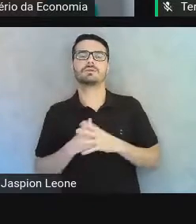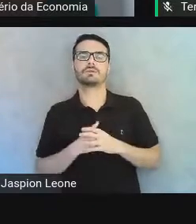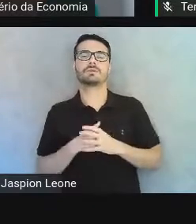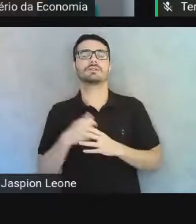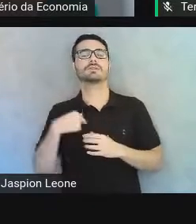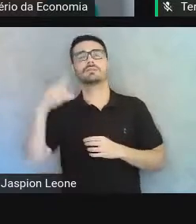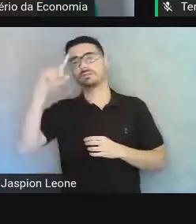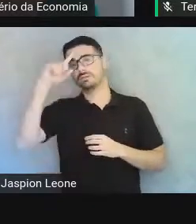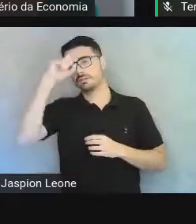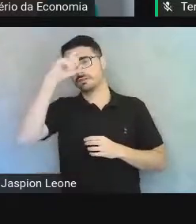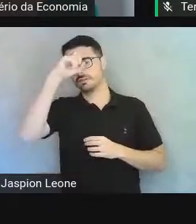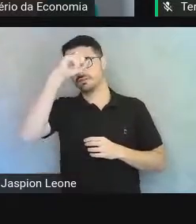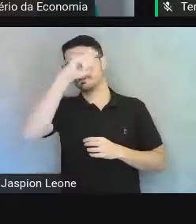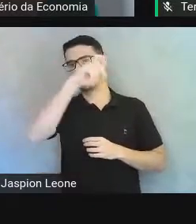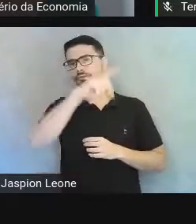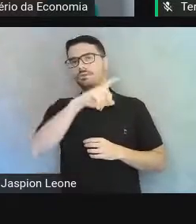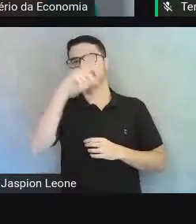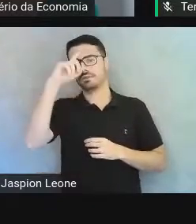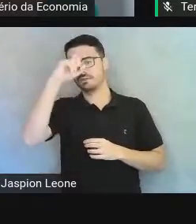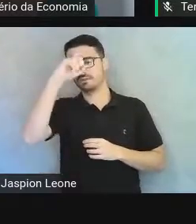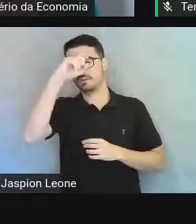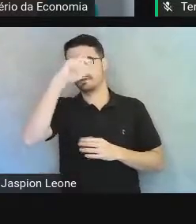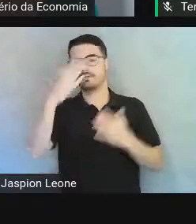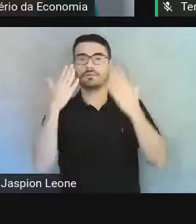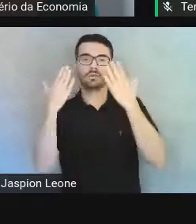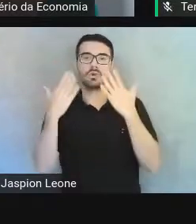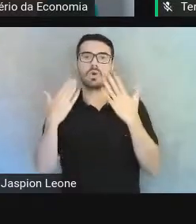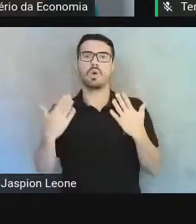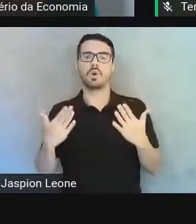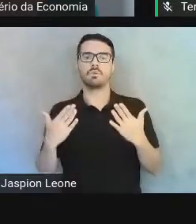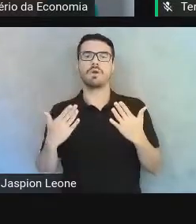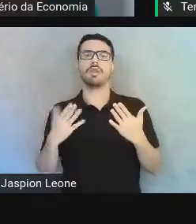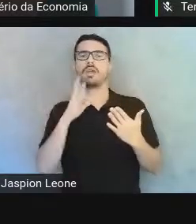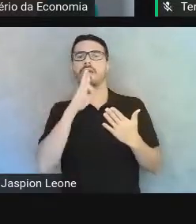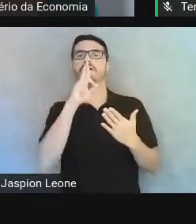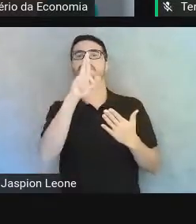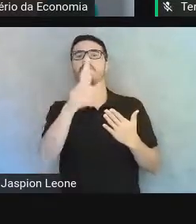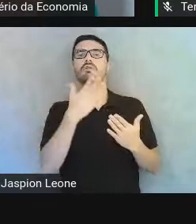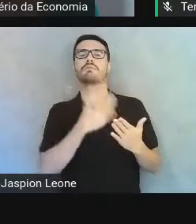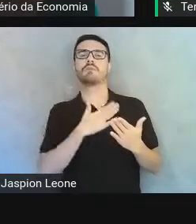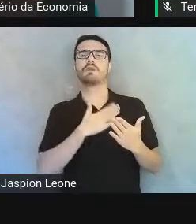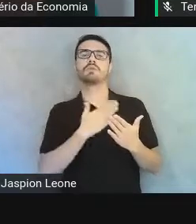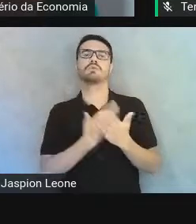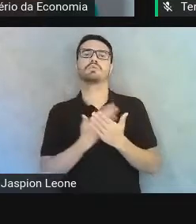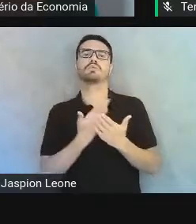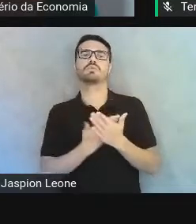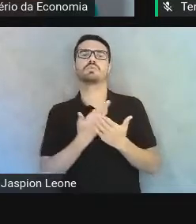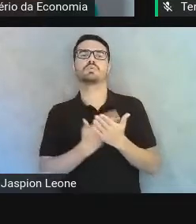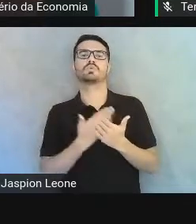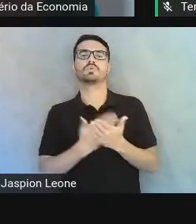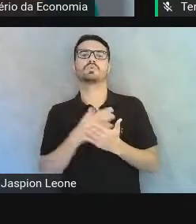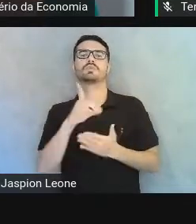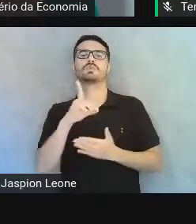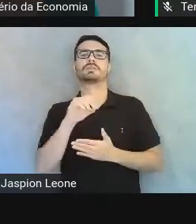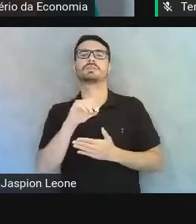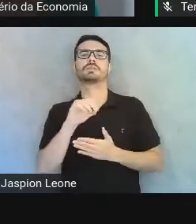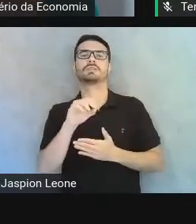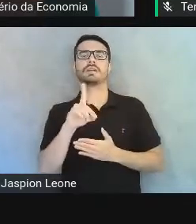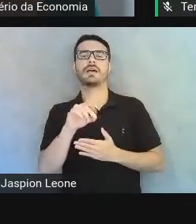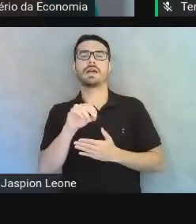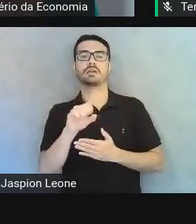É difícil comparar os resultados do meu estudo com os dados atuais que não foram,